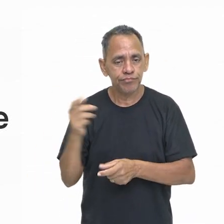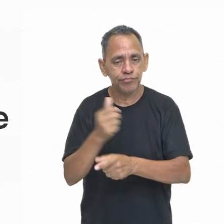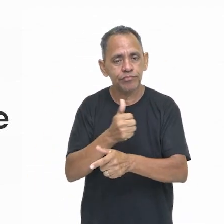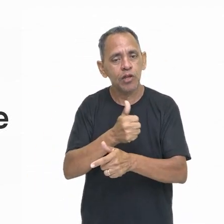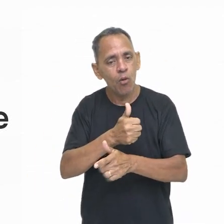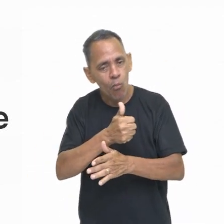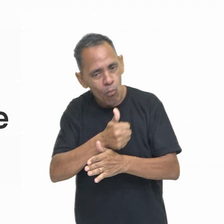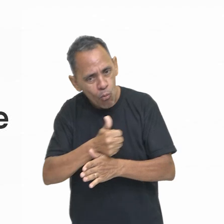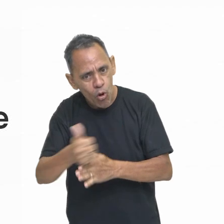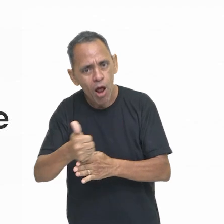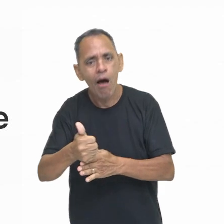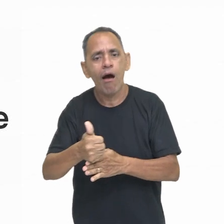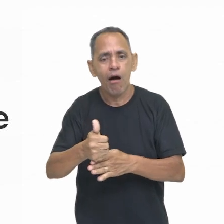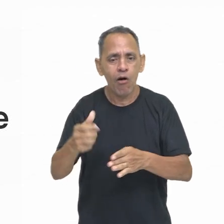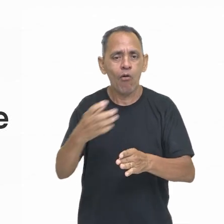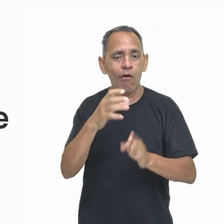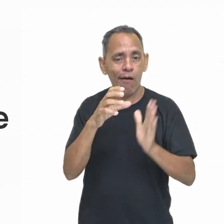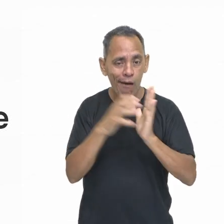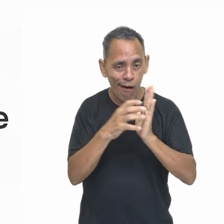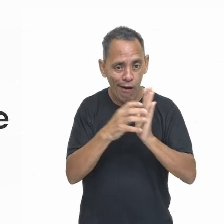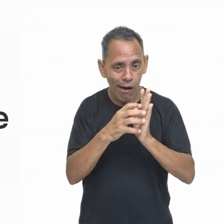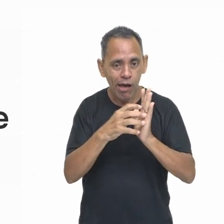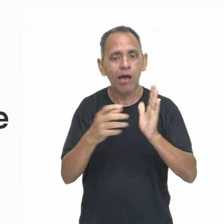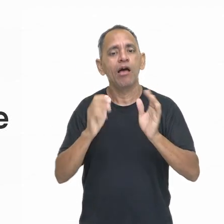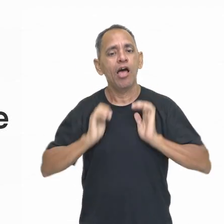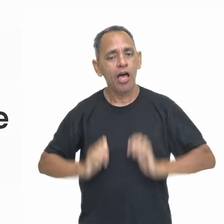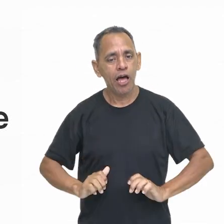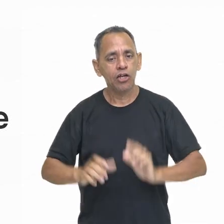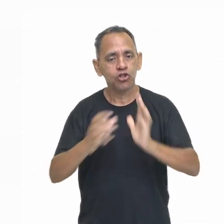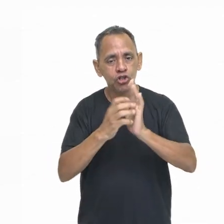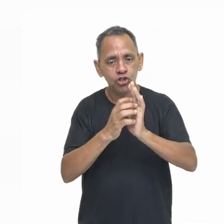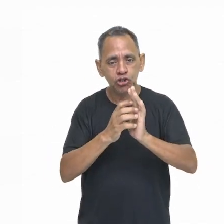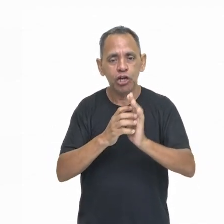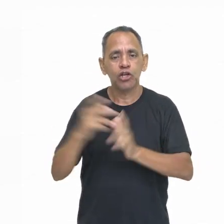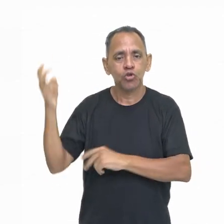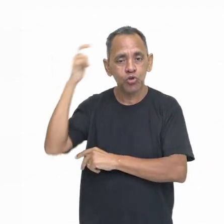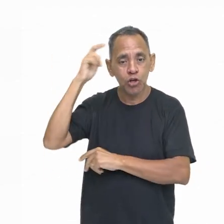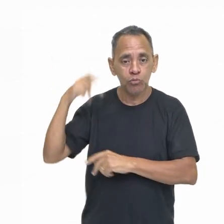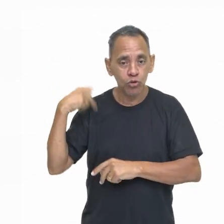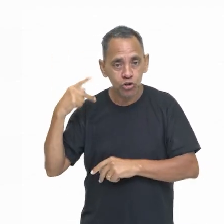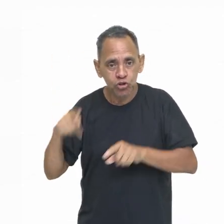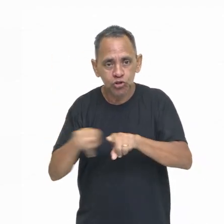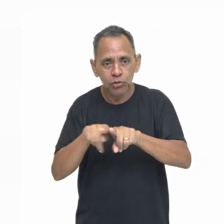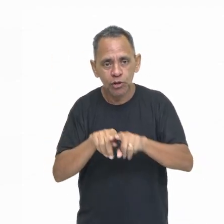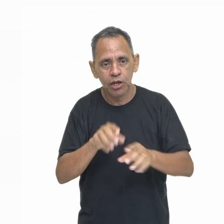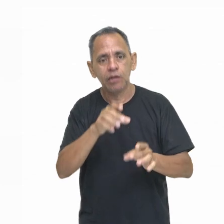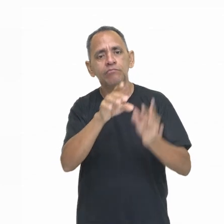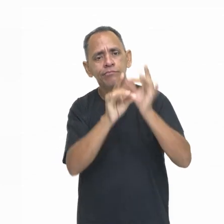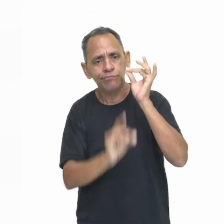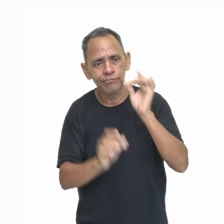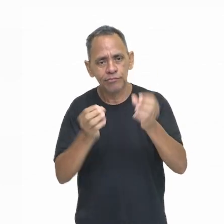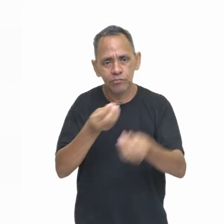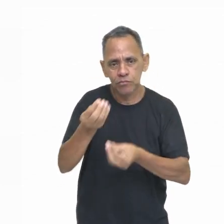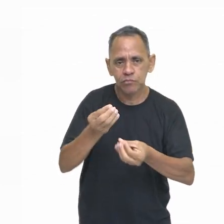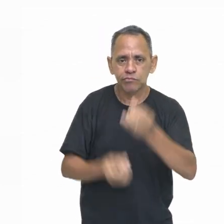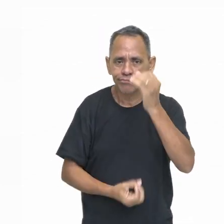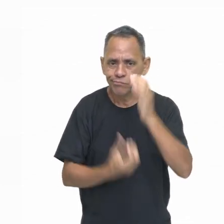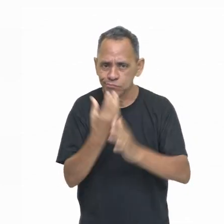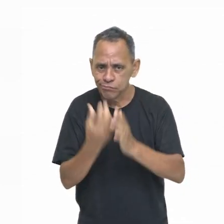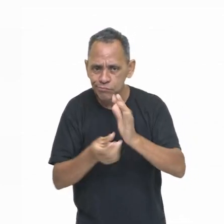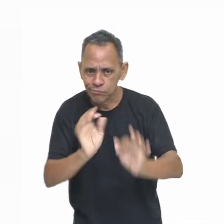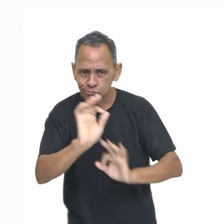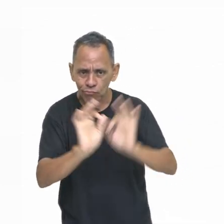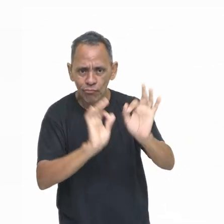morais, éticos, estéticos, culturais e políticos. Detalhamento: